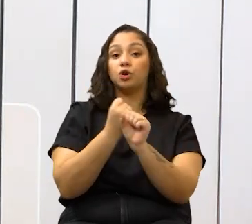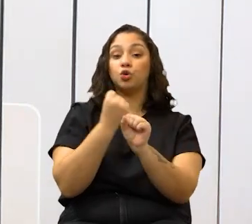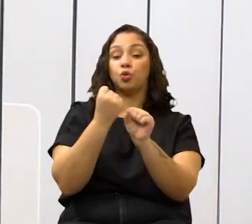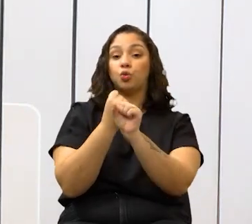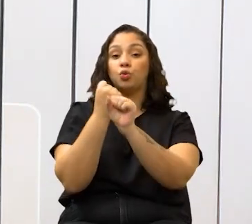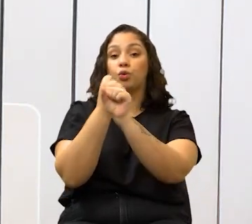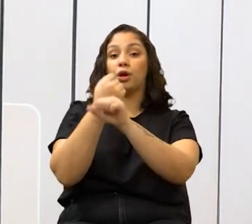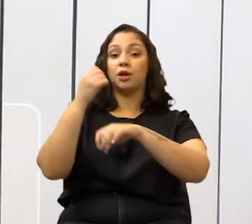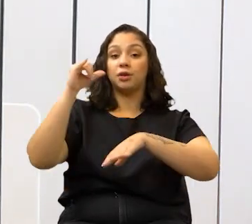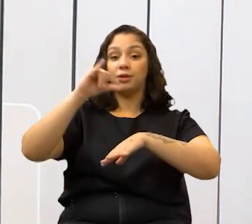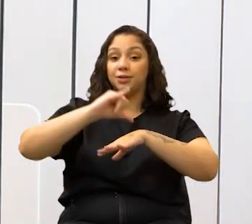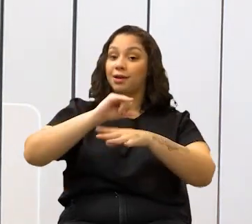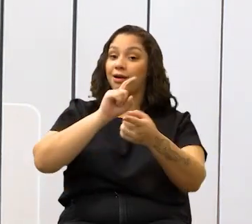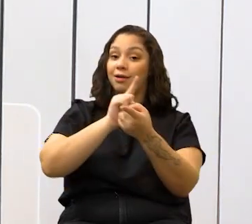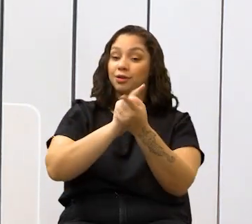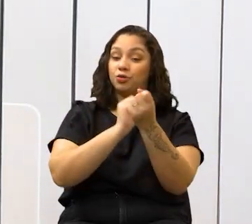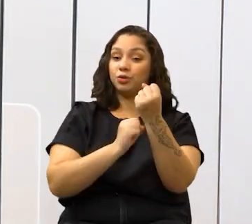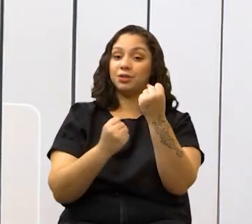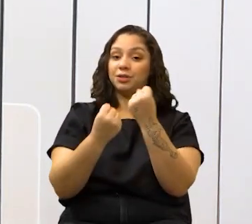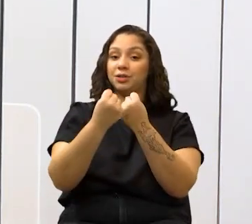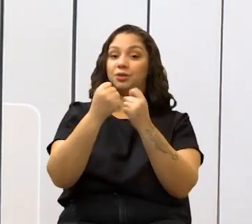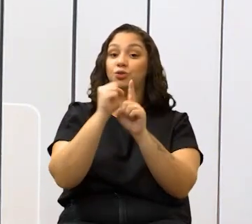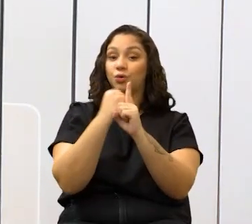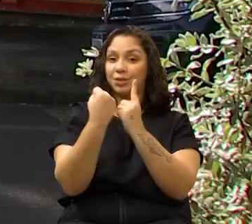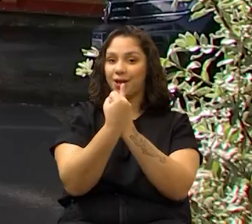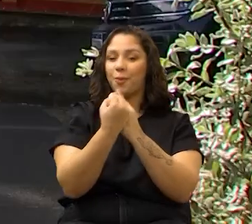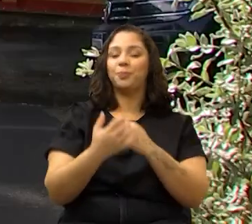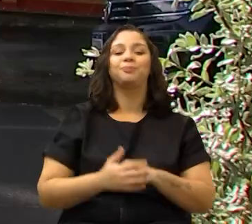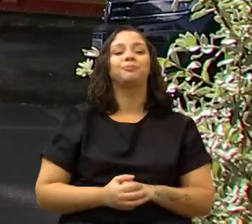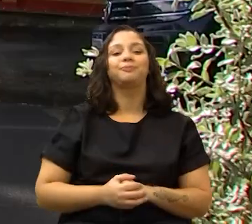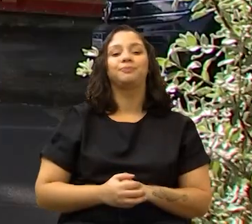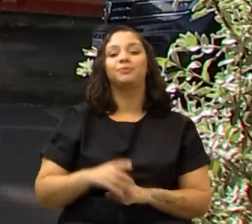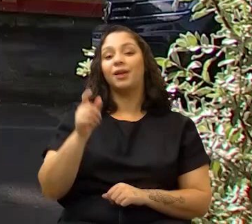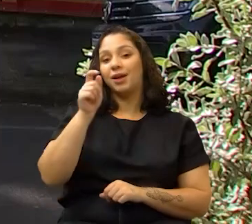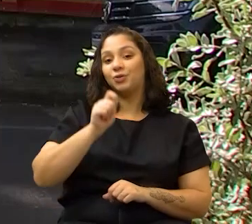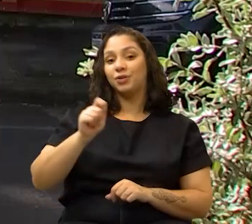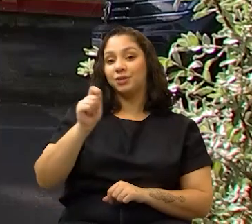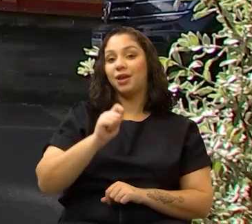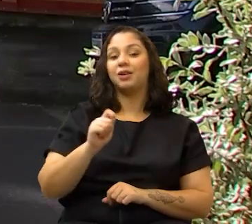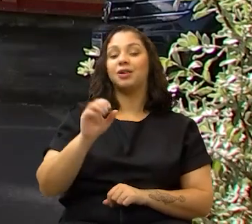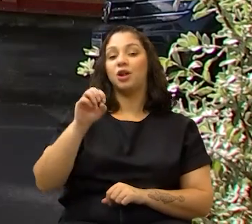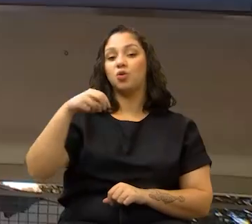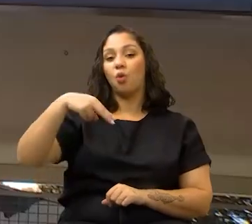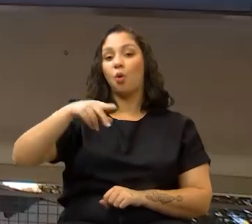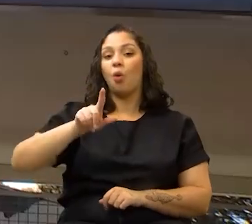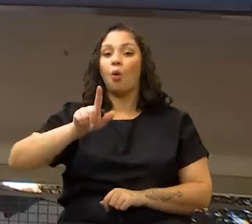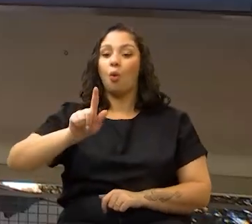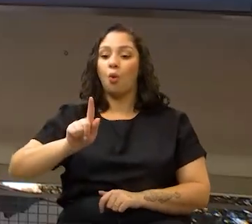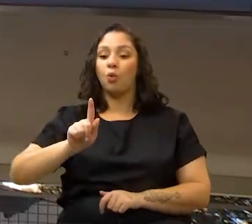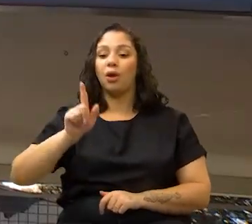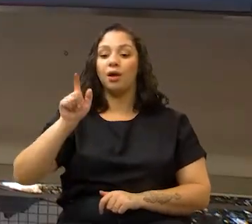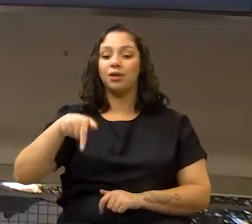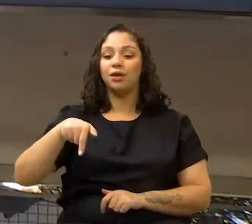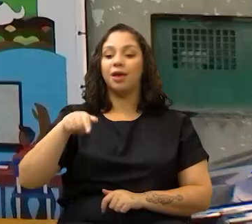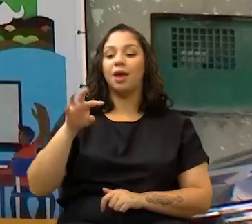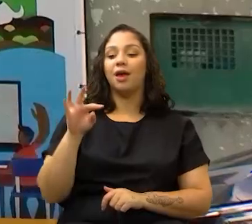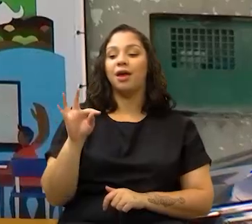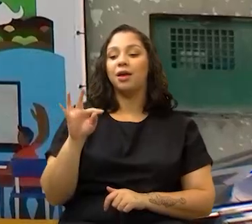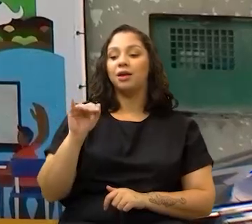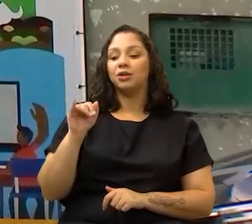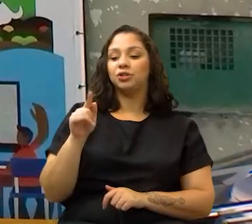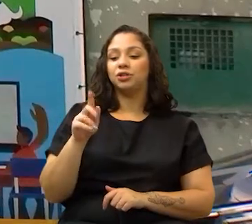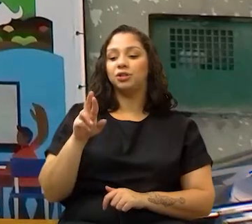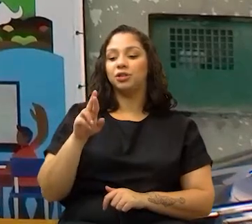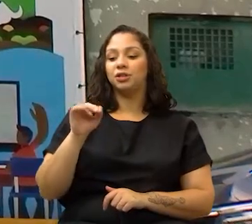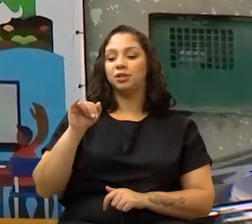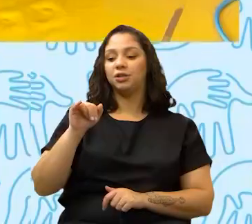construção de centro de assistência social. A Associação Sem Fins Lucrativos, a Tigrinhos Comunidade,